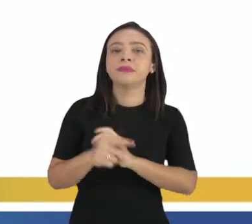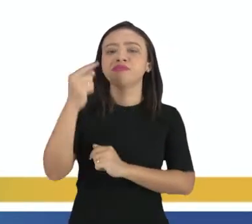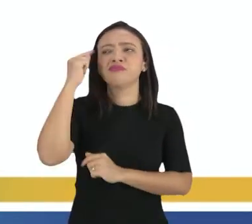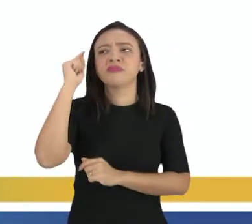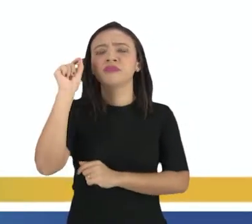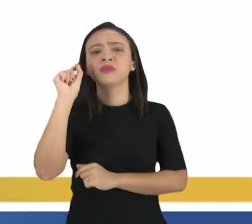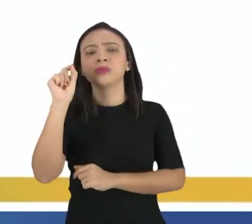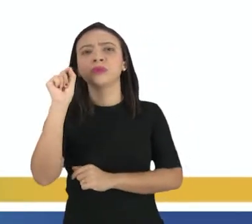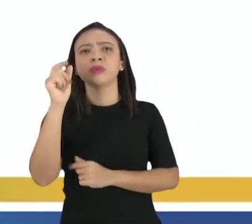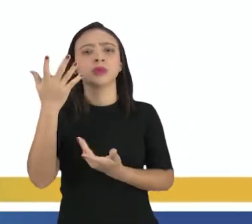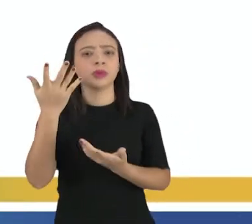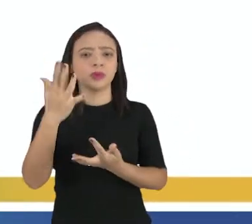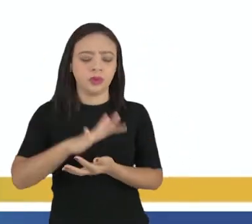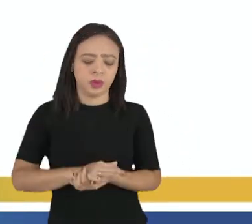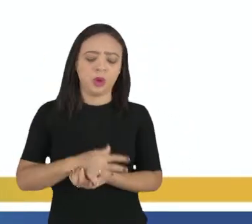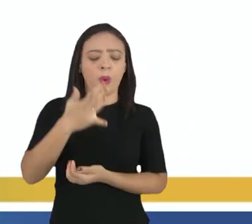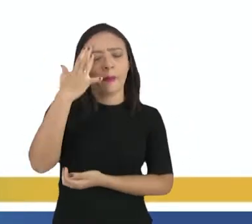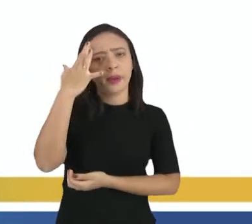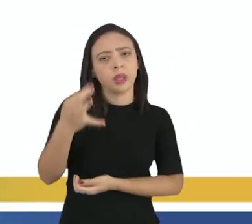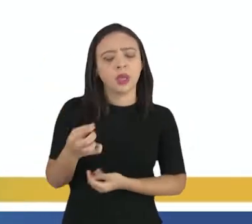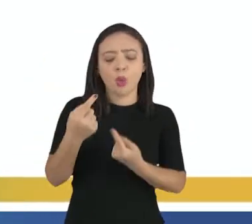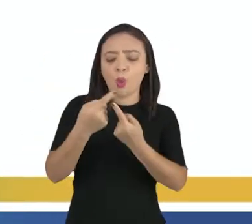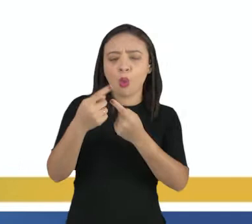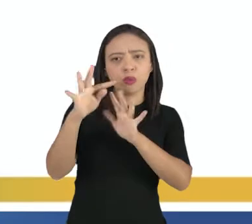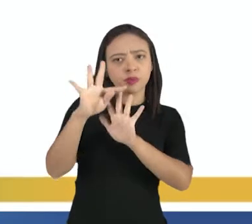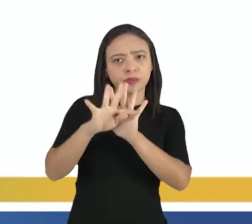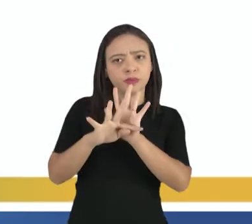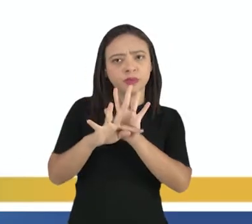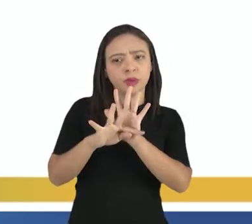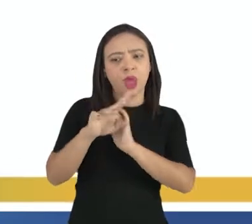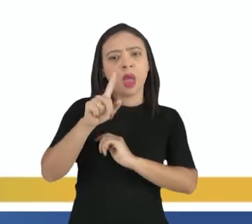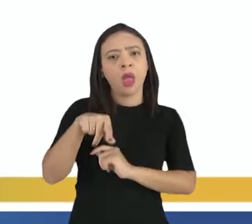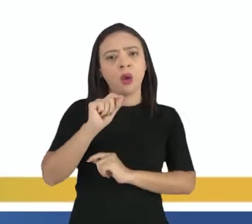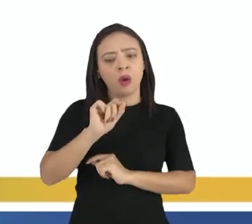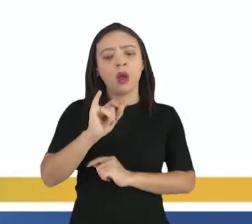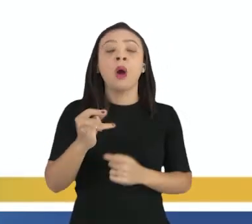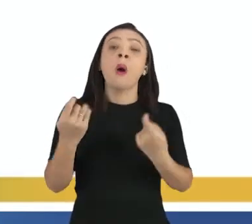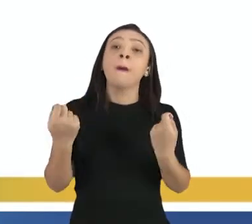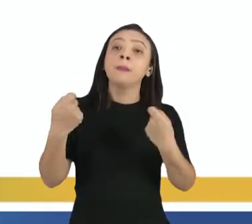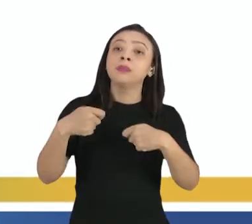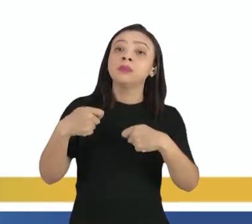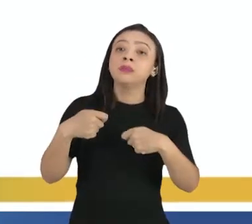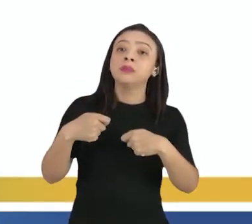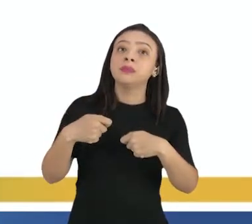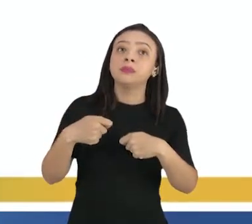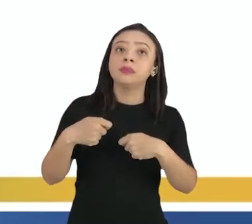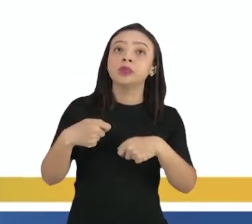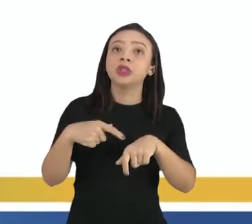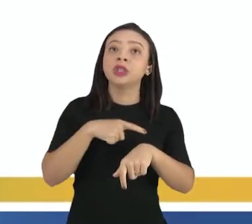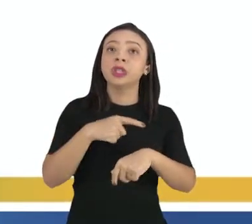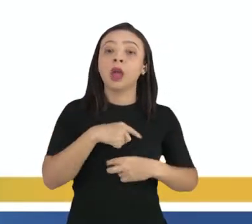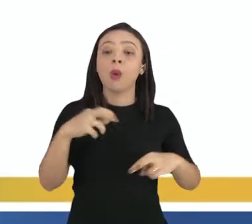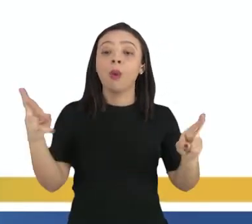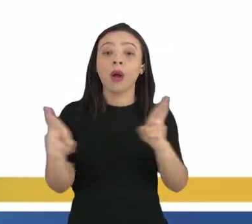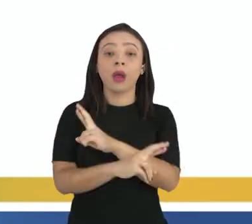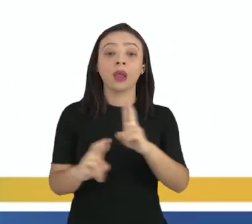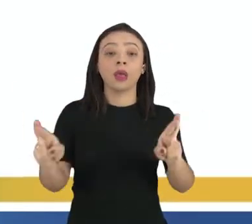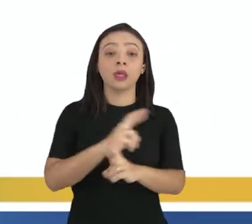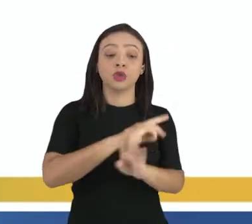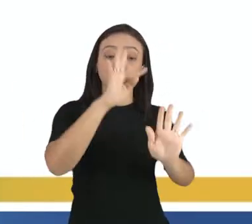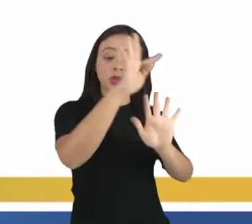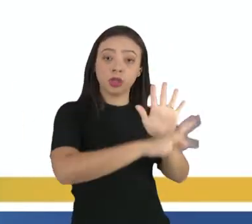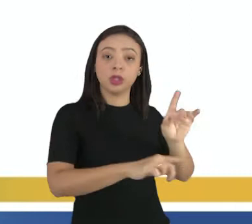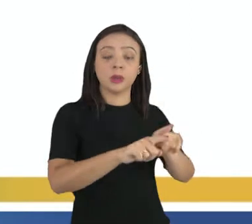pensar que que nós vamos entender sobre tipos de texto é o modo de insta belecer a interação entre